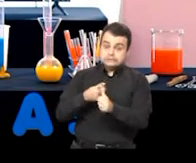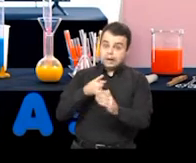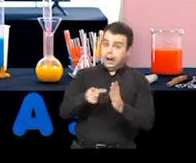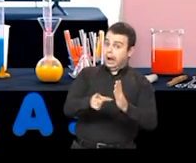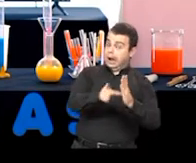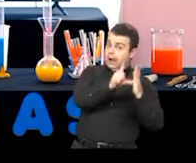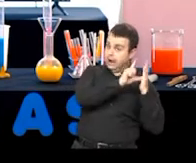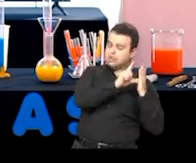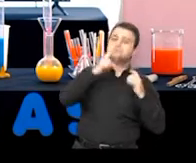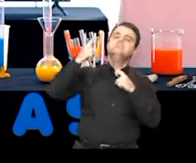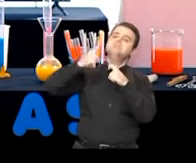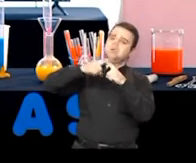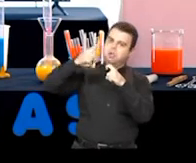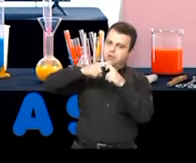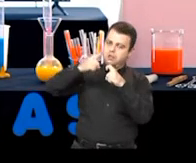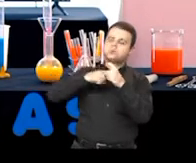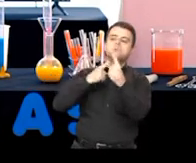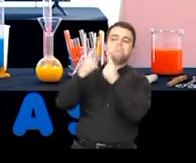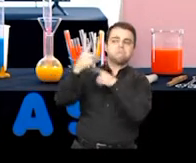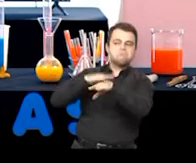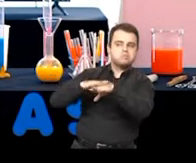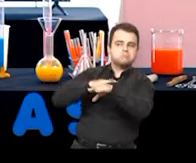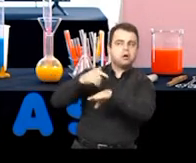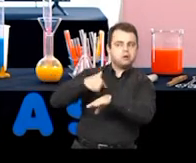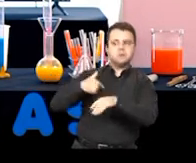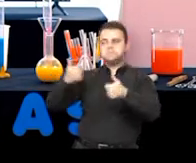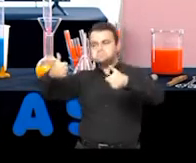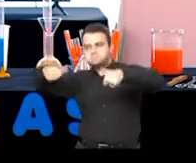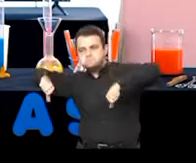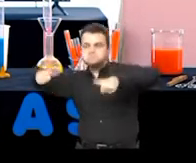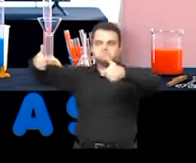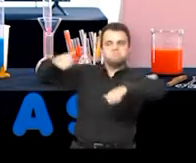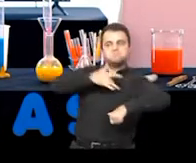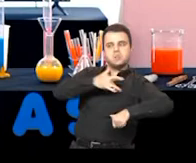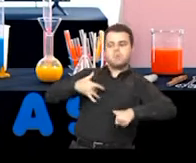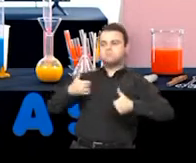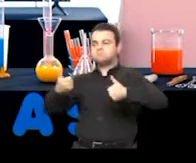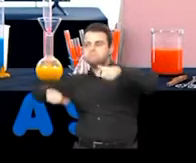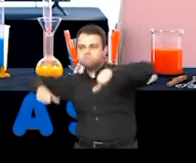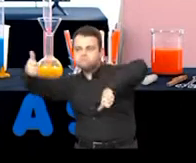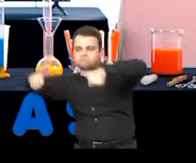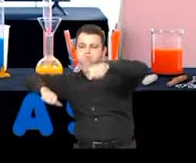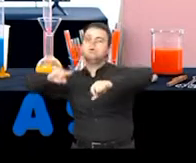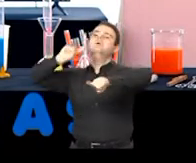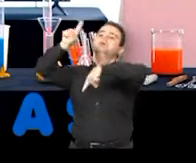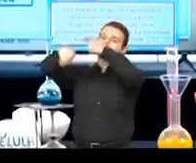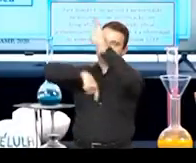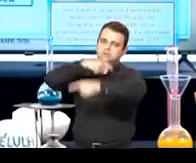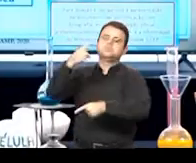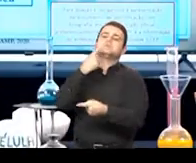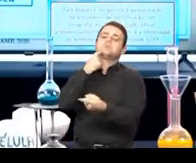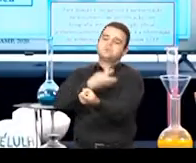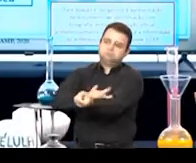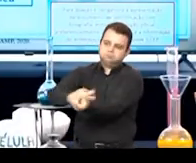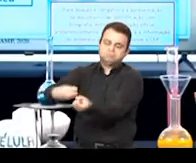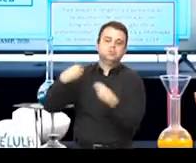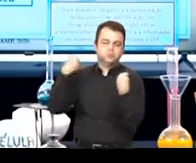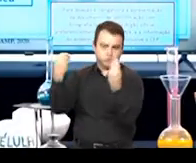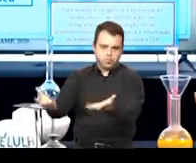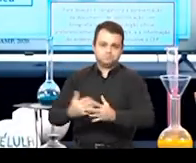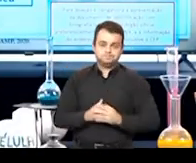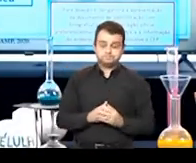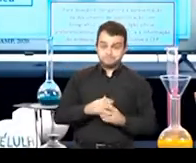você passe por um médico para ver se você está com a saúde em dia para poder doar sangue. Lembrando de que